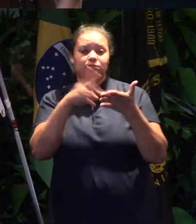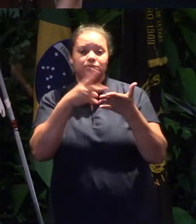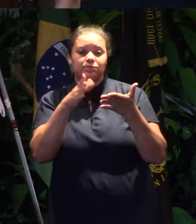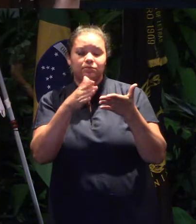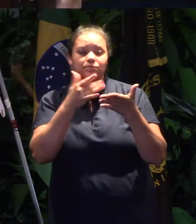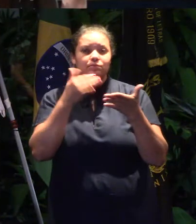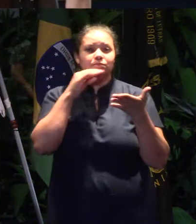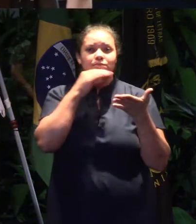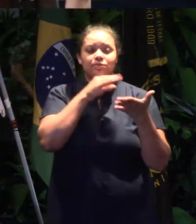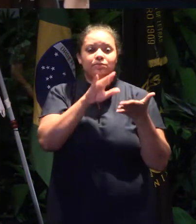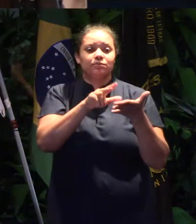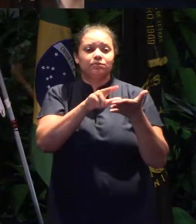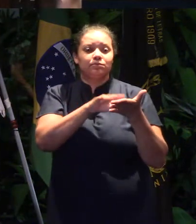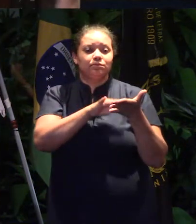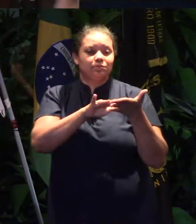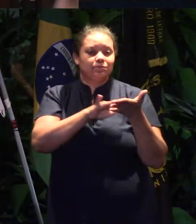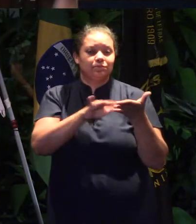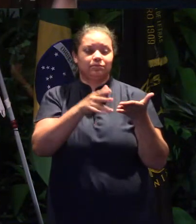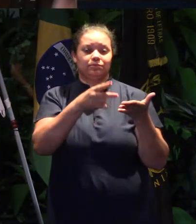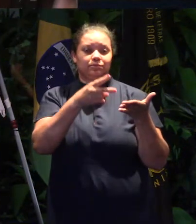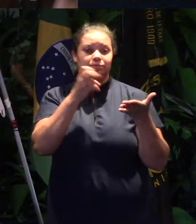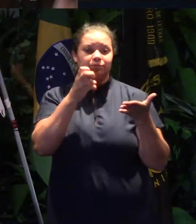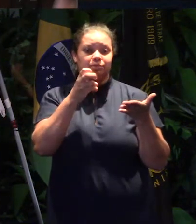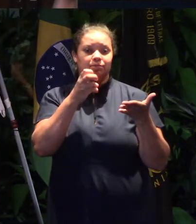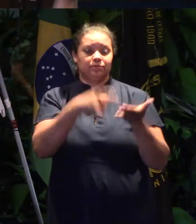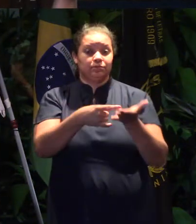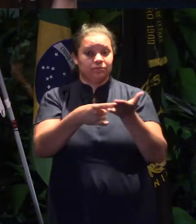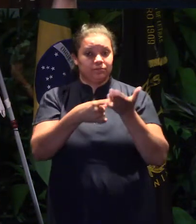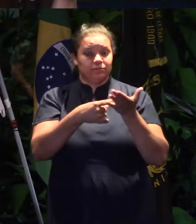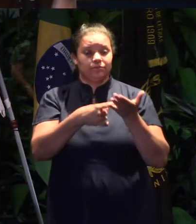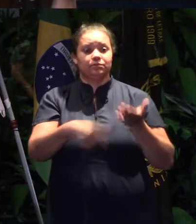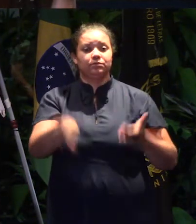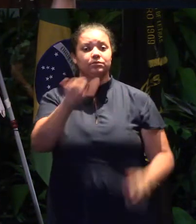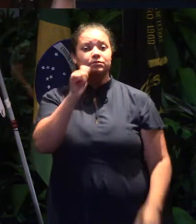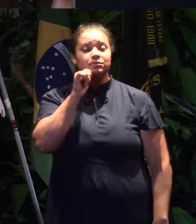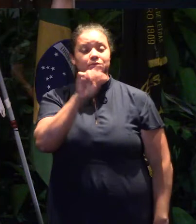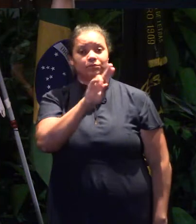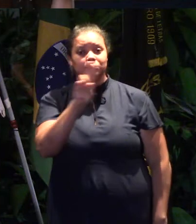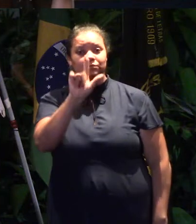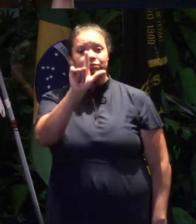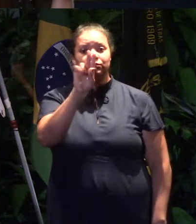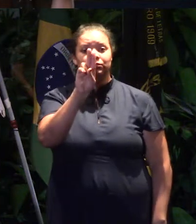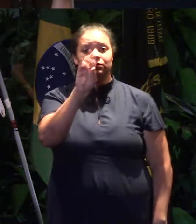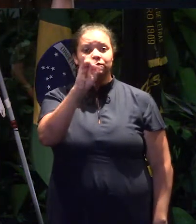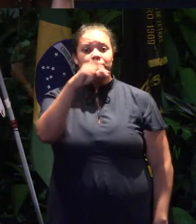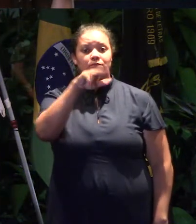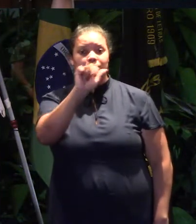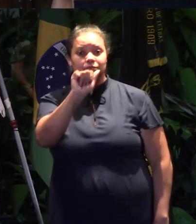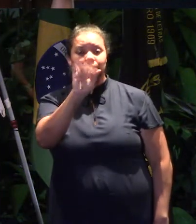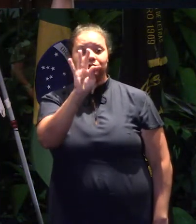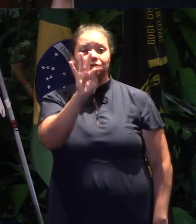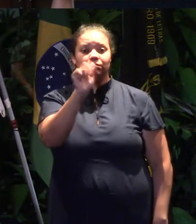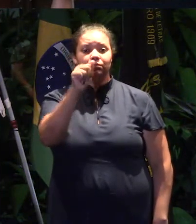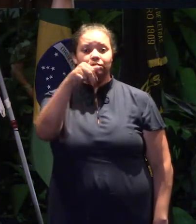percepção. Eu vou convidar a Luciana Tanuri, a Thaís Guimarães, a poeta Thaís